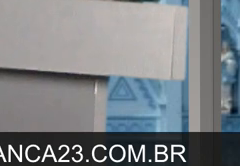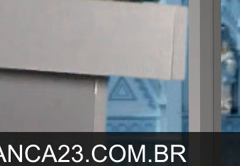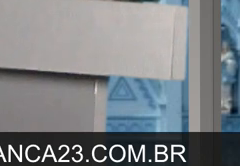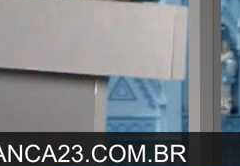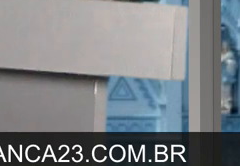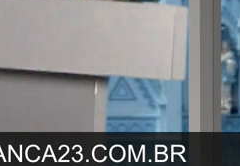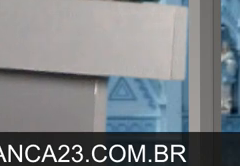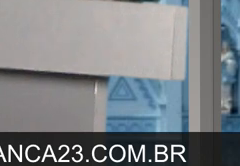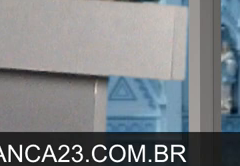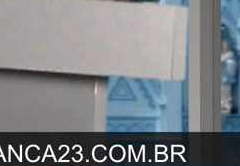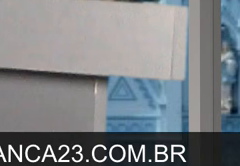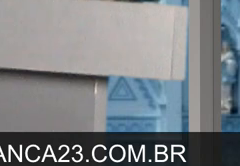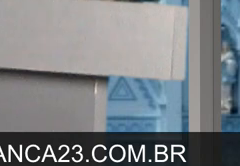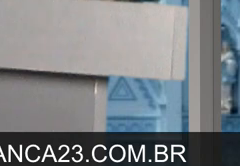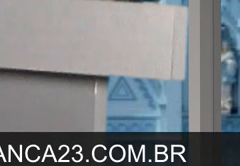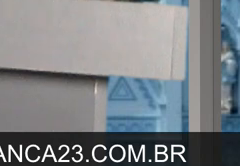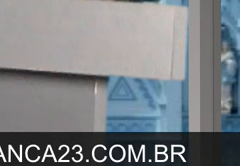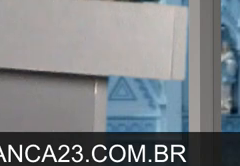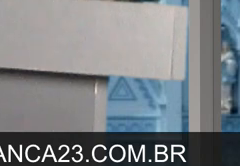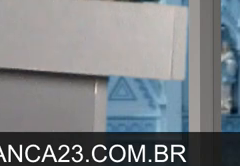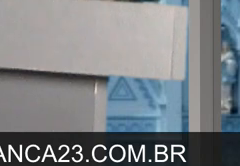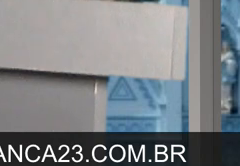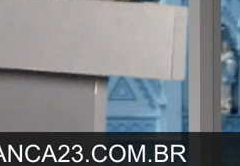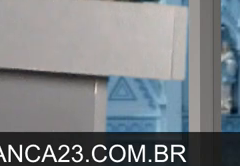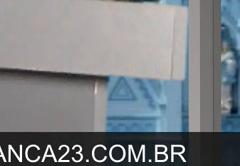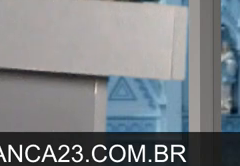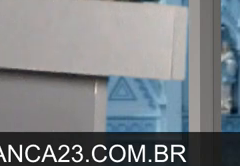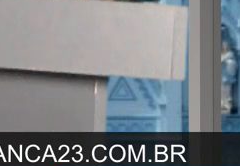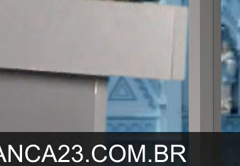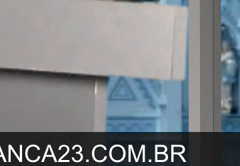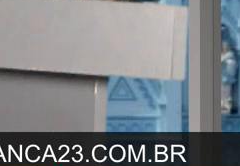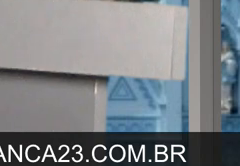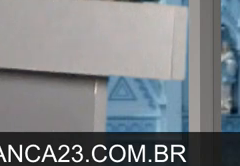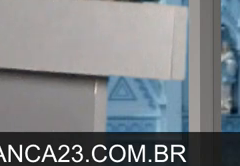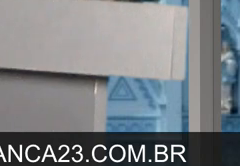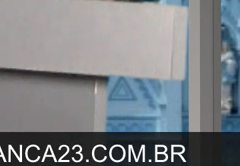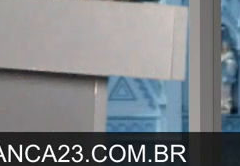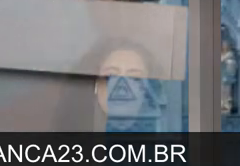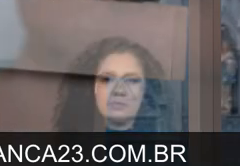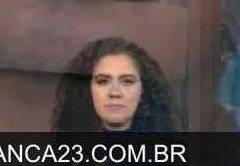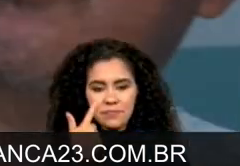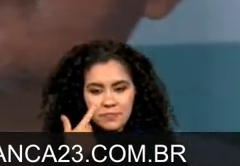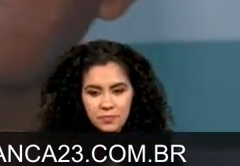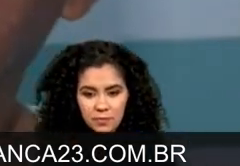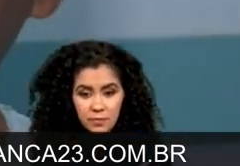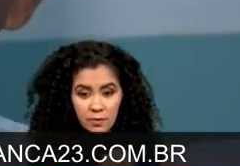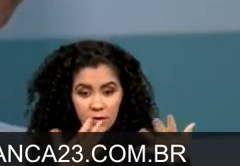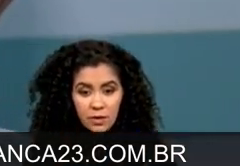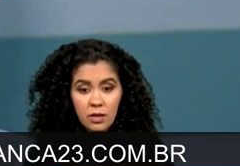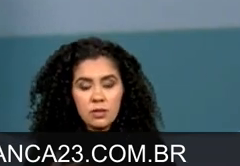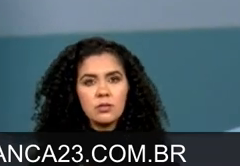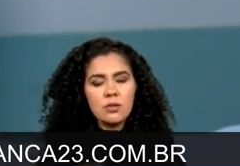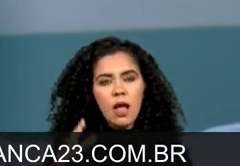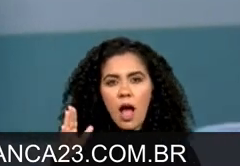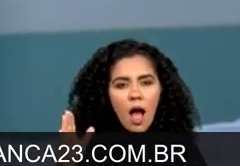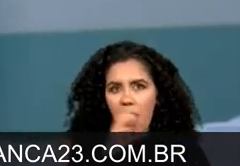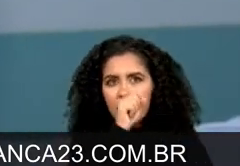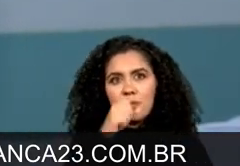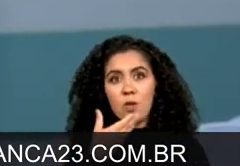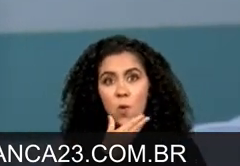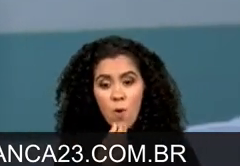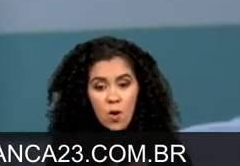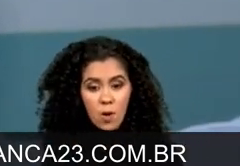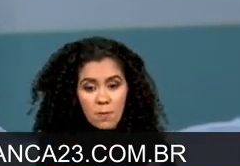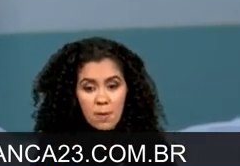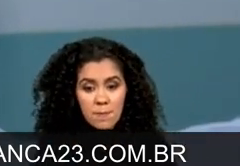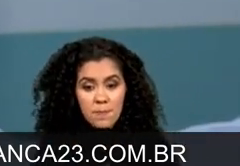registrar que você é um doador de órgãos. E esse número tem crescido. Em alguns dias, Paulo